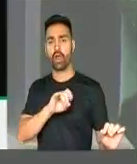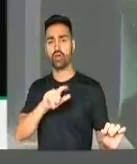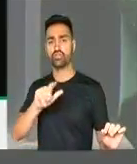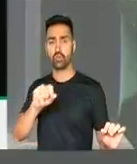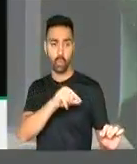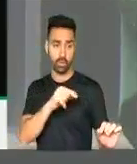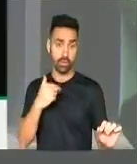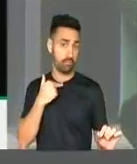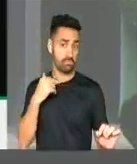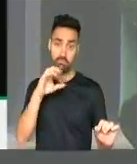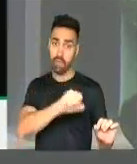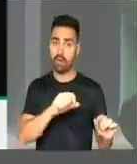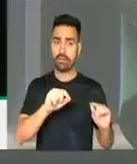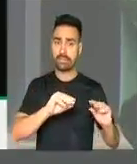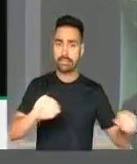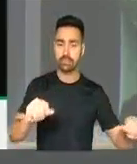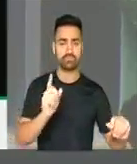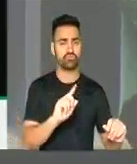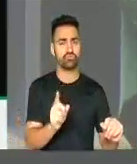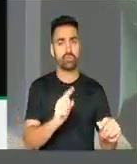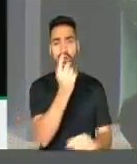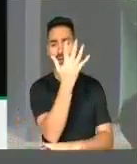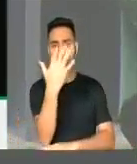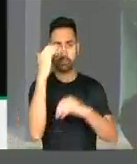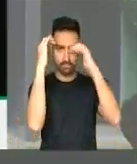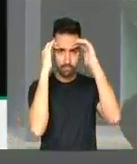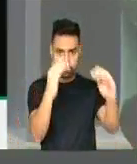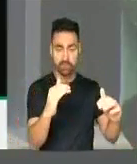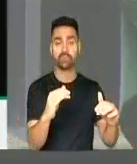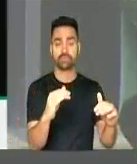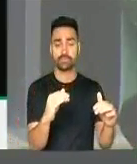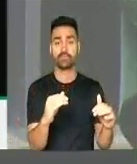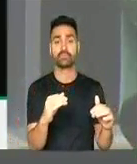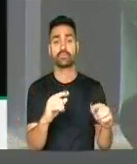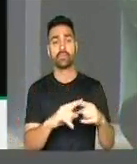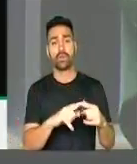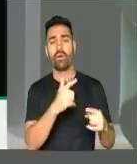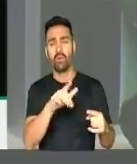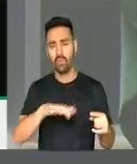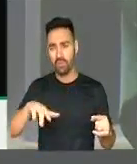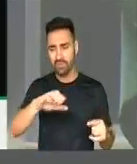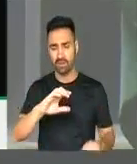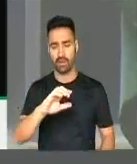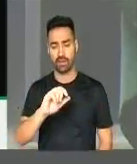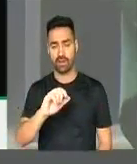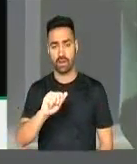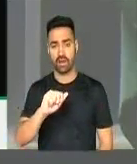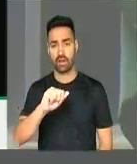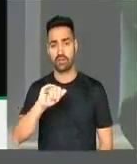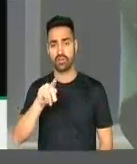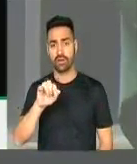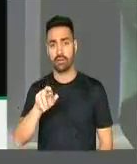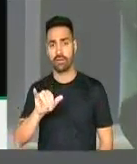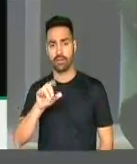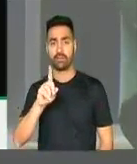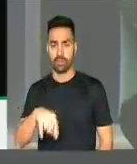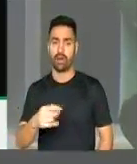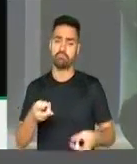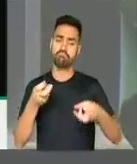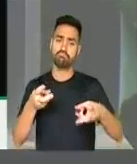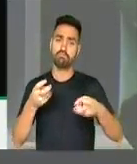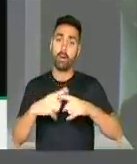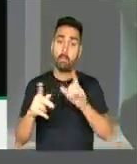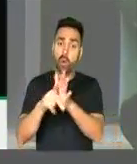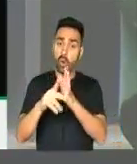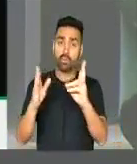a Estação Ecológica do Jari, a Reserva Extrativista Cajari, Reserva do Desenvolvimento